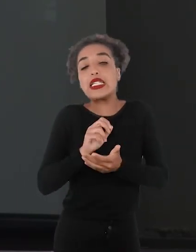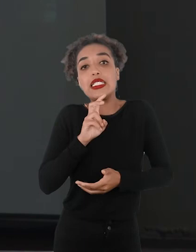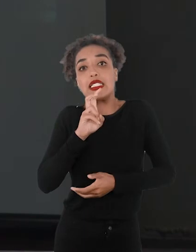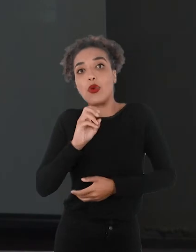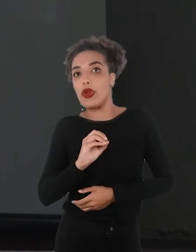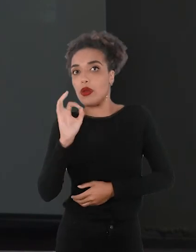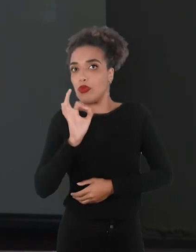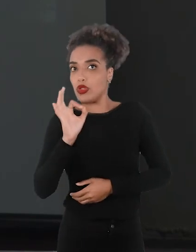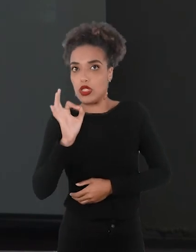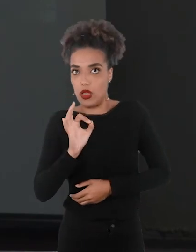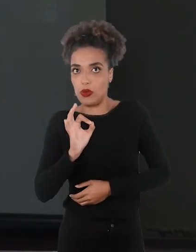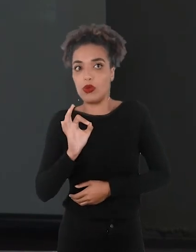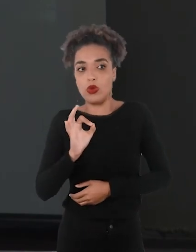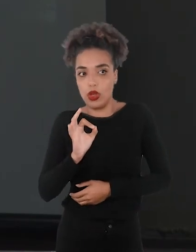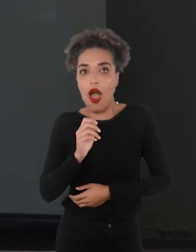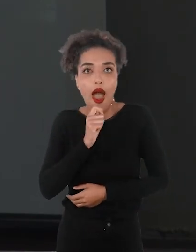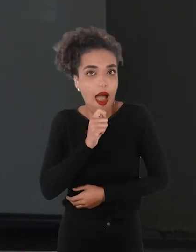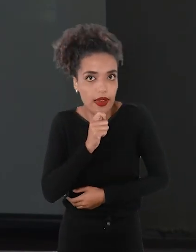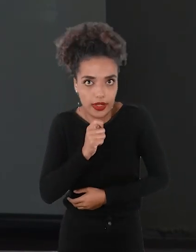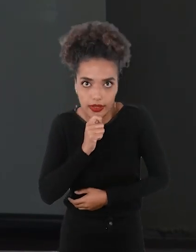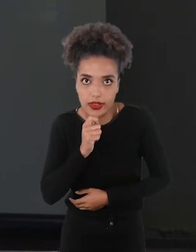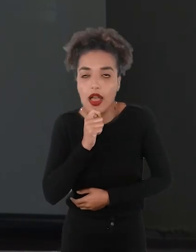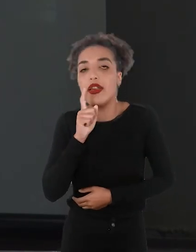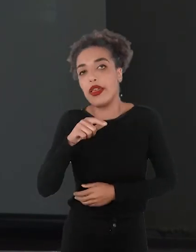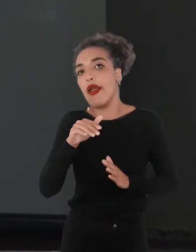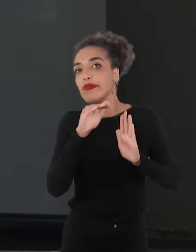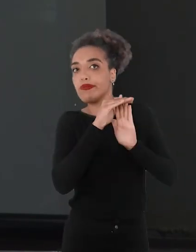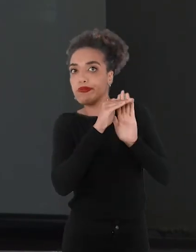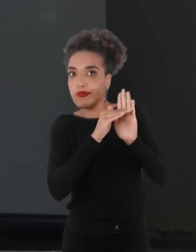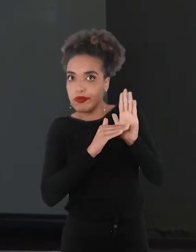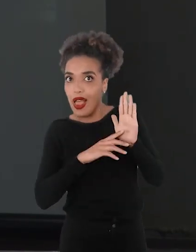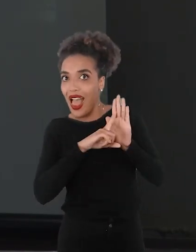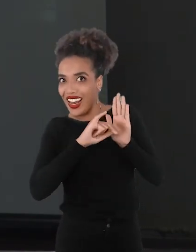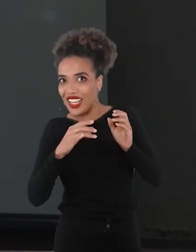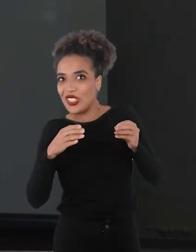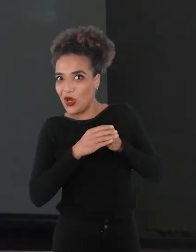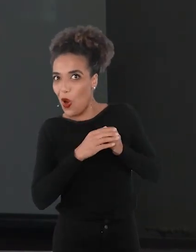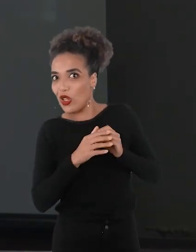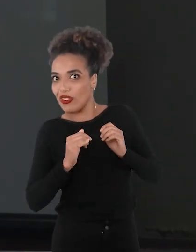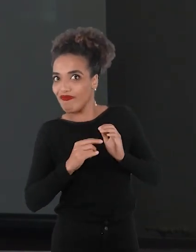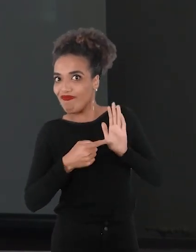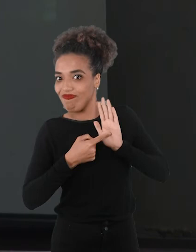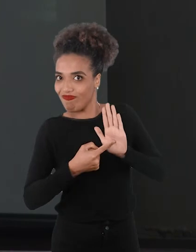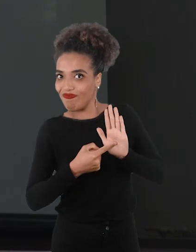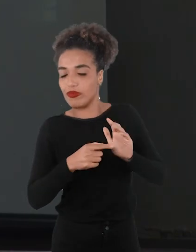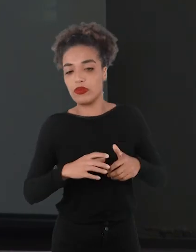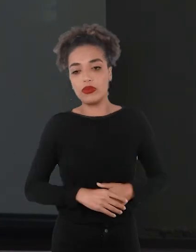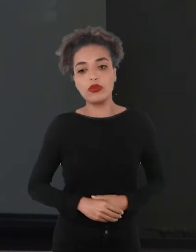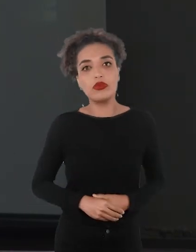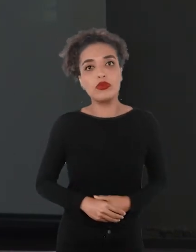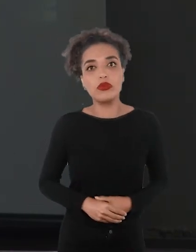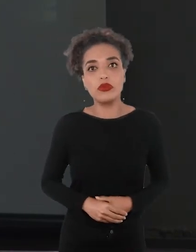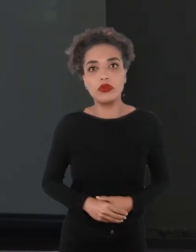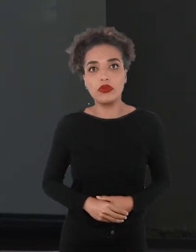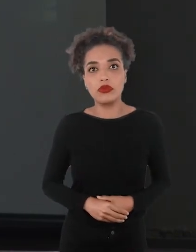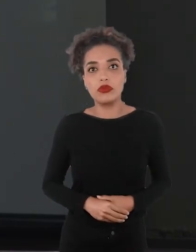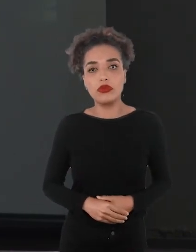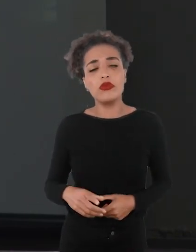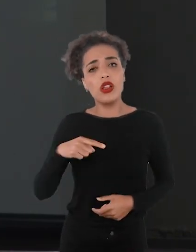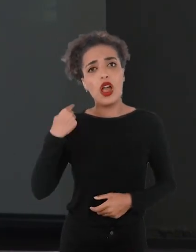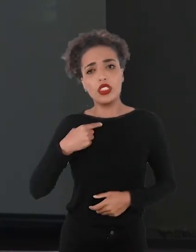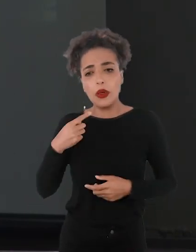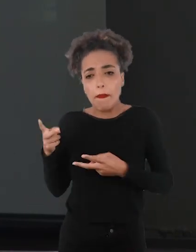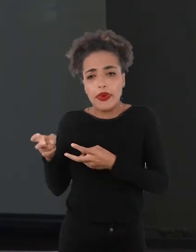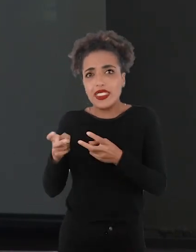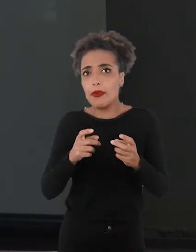50%, que é o que é estabelecido pela lei de cotas. O que a gente observou é que as